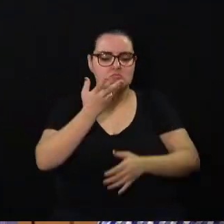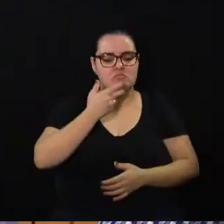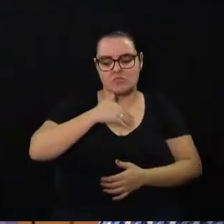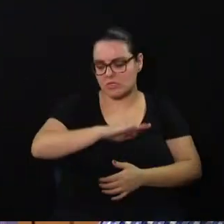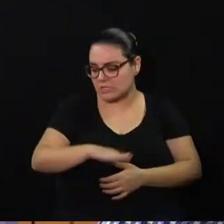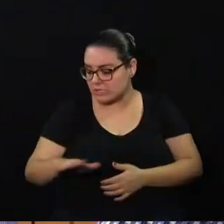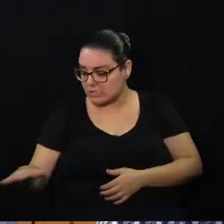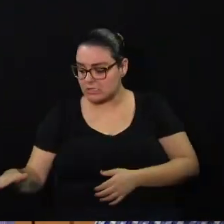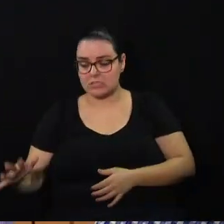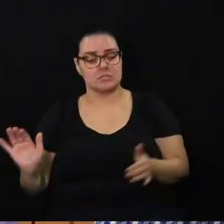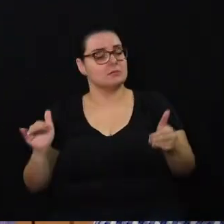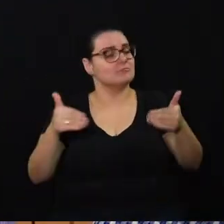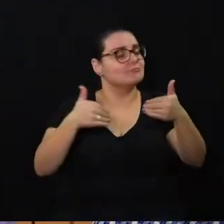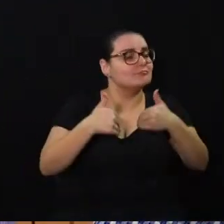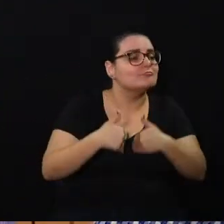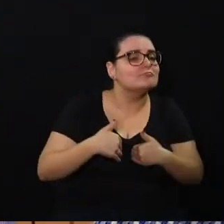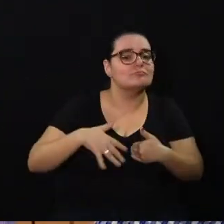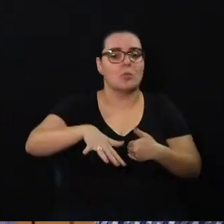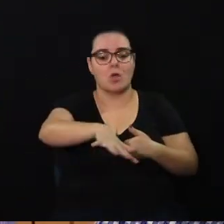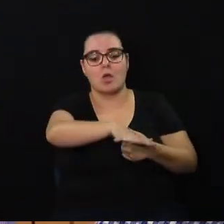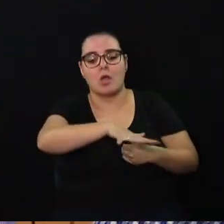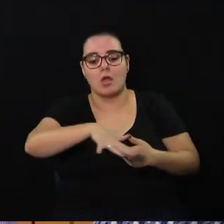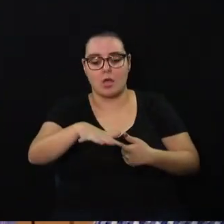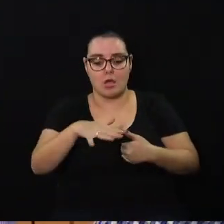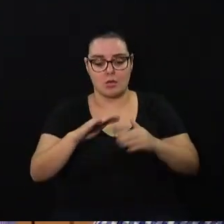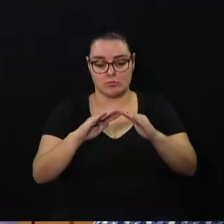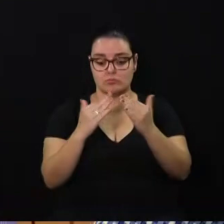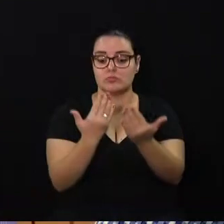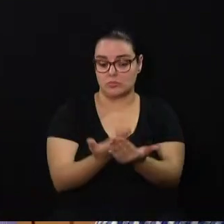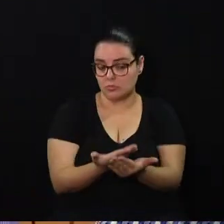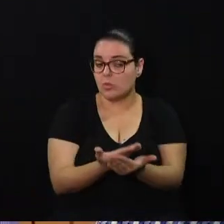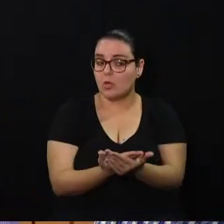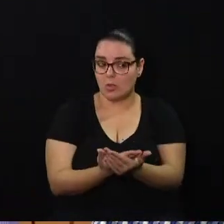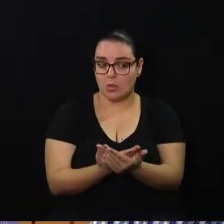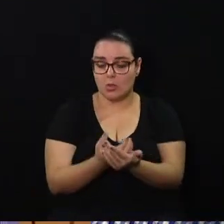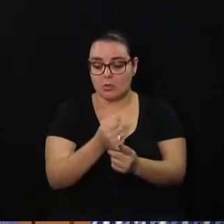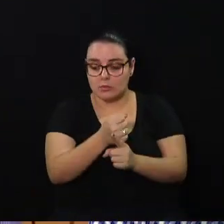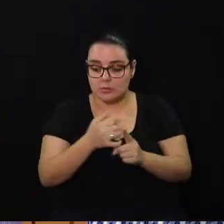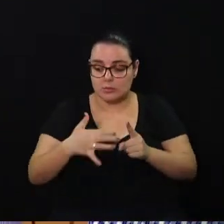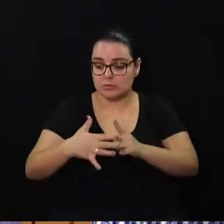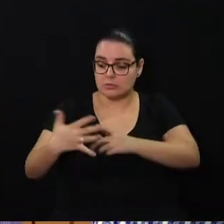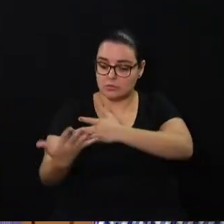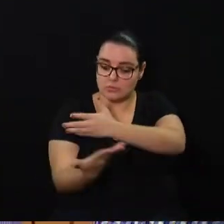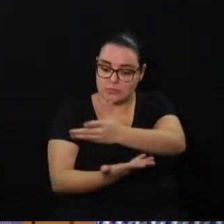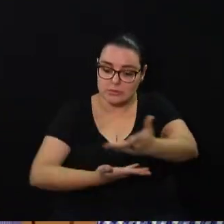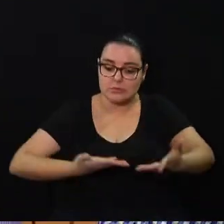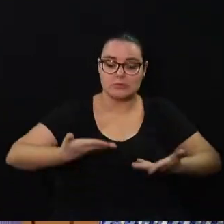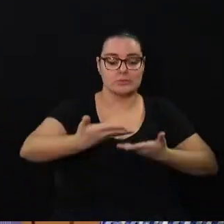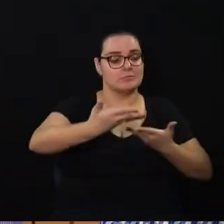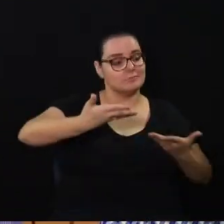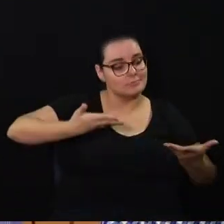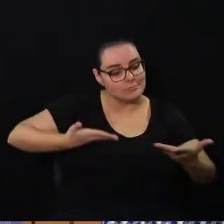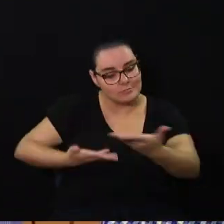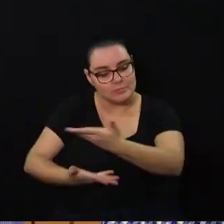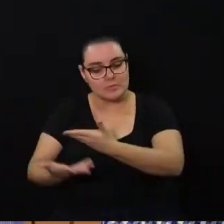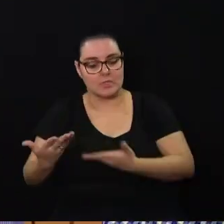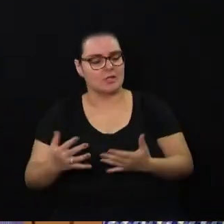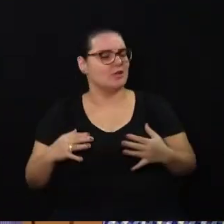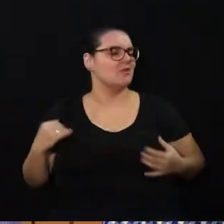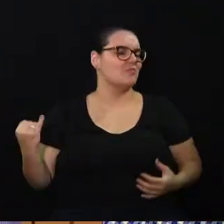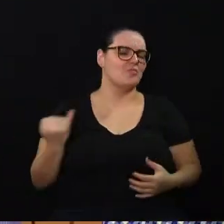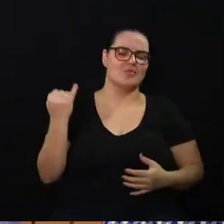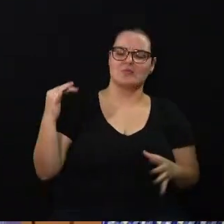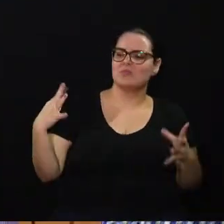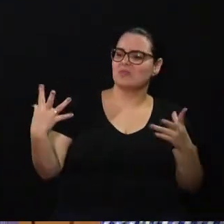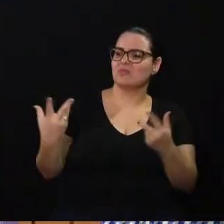escolar o quanto isso é importante para a socialização quanto é importante inclusive para todas as crianças desde